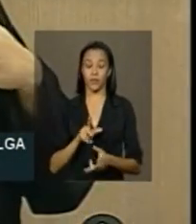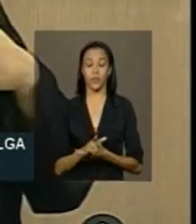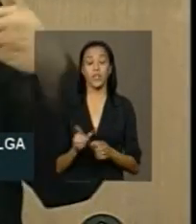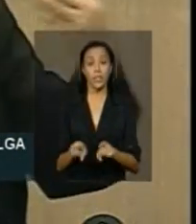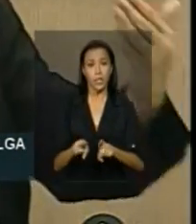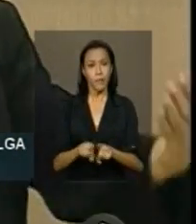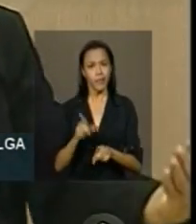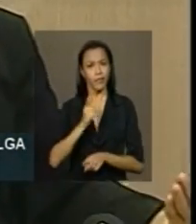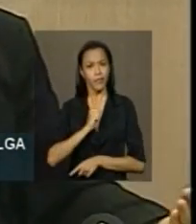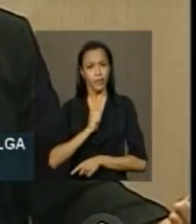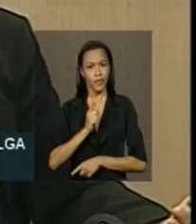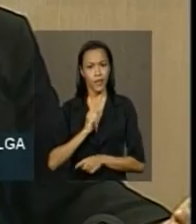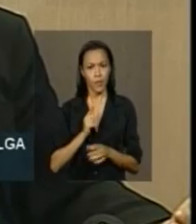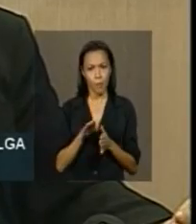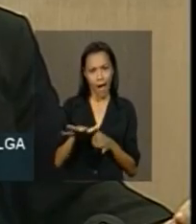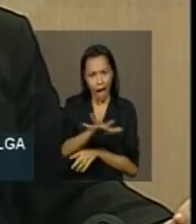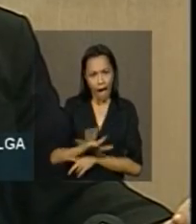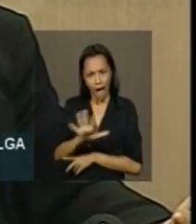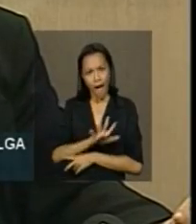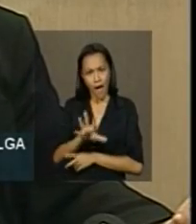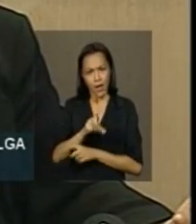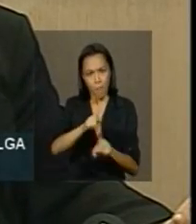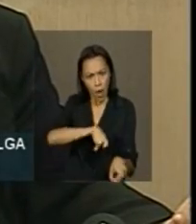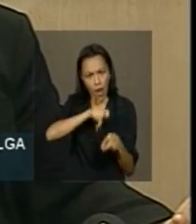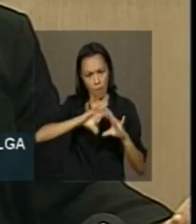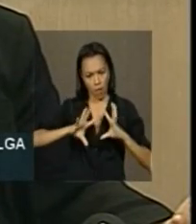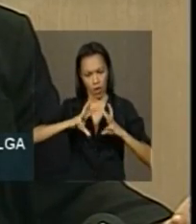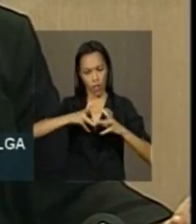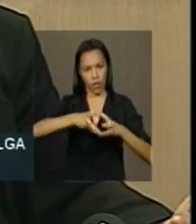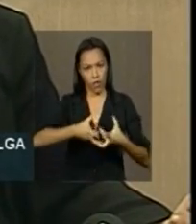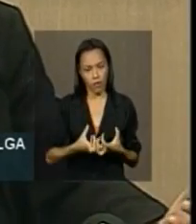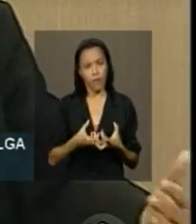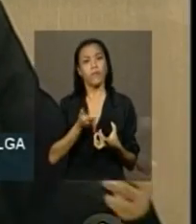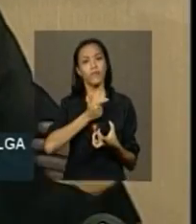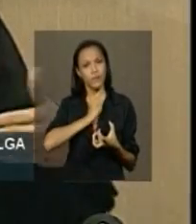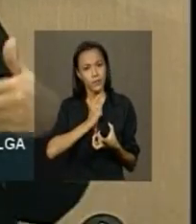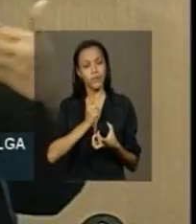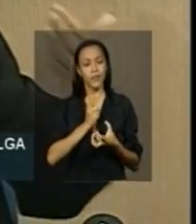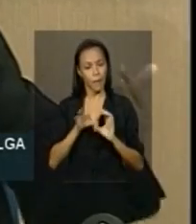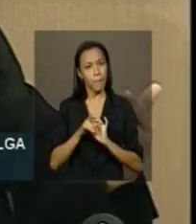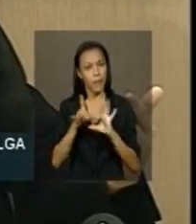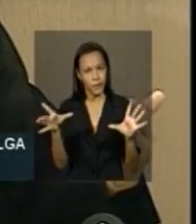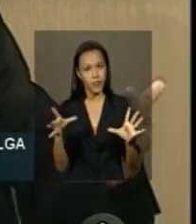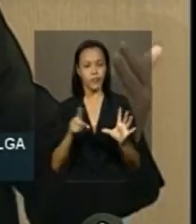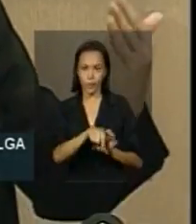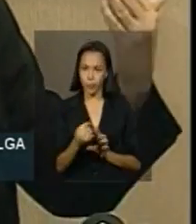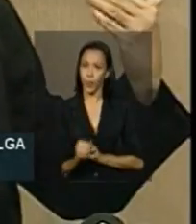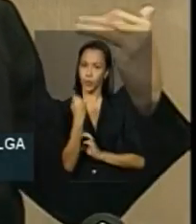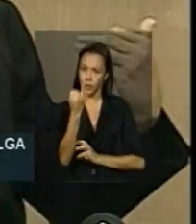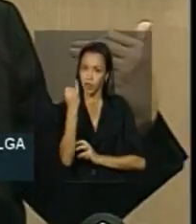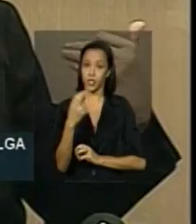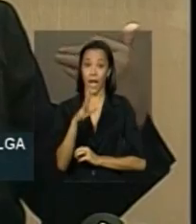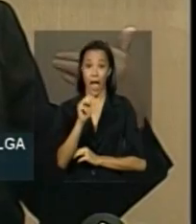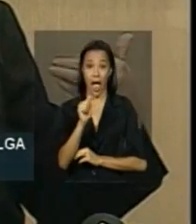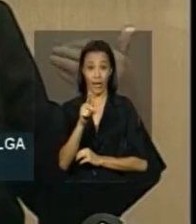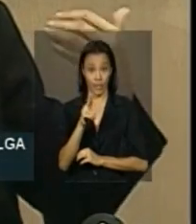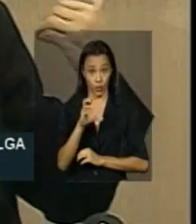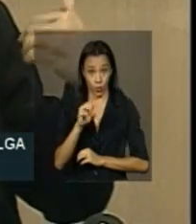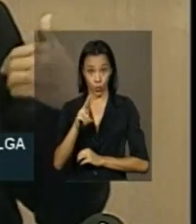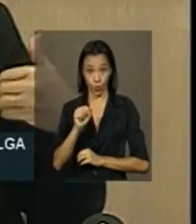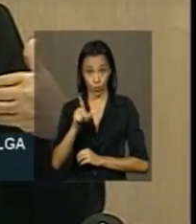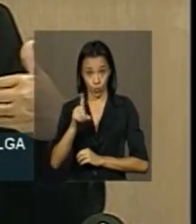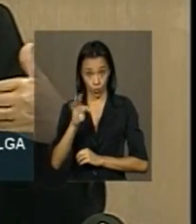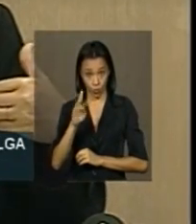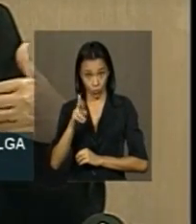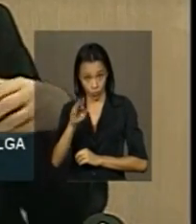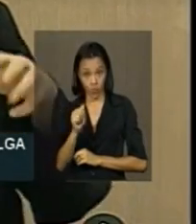obviamente uma fronteira agrícola no estado móvel tá é importante e quando nós detectamos ano passado